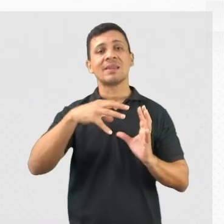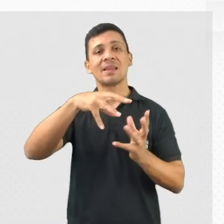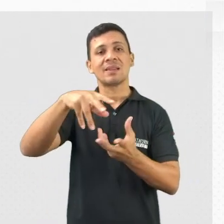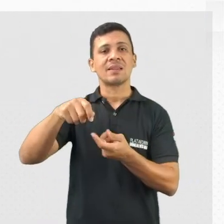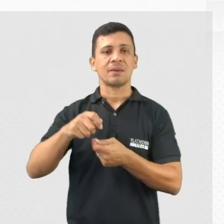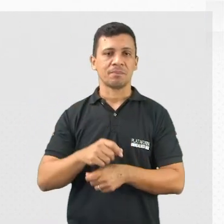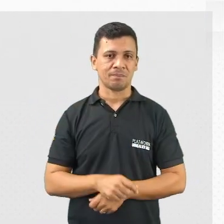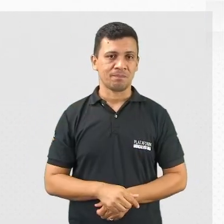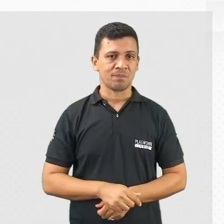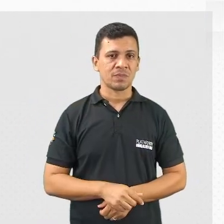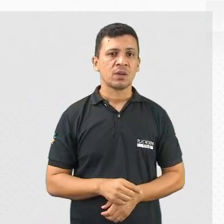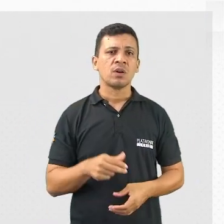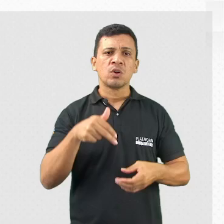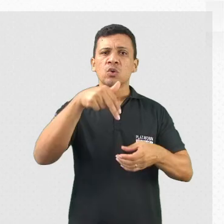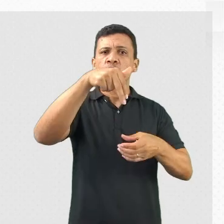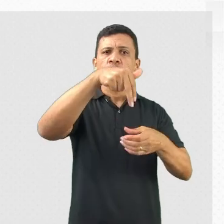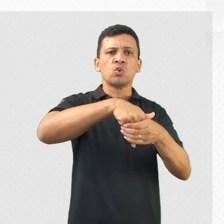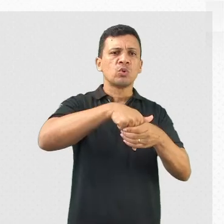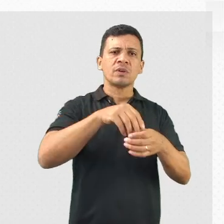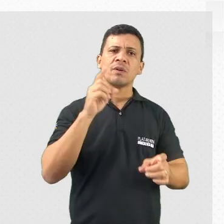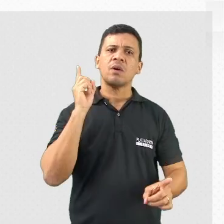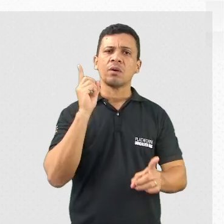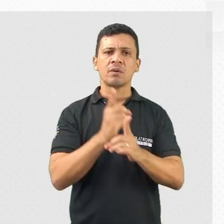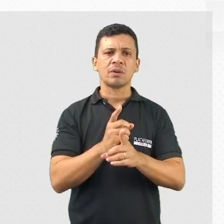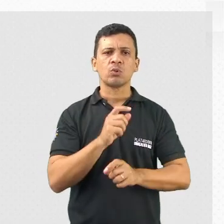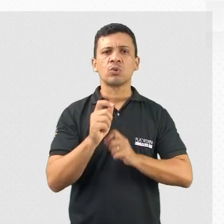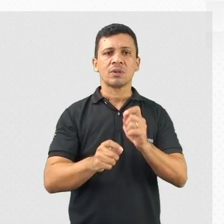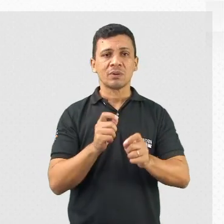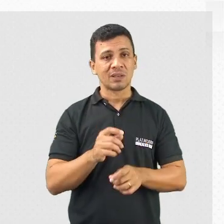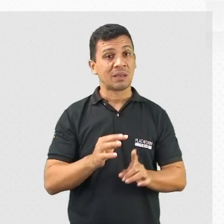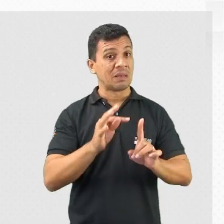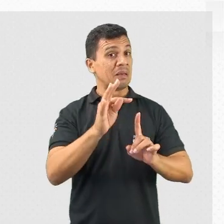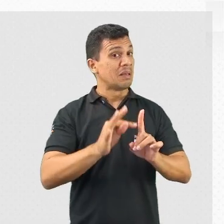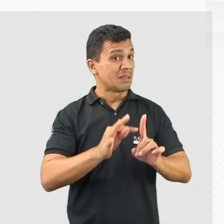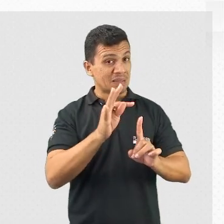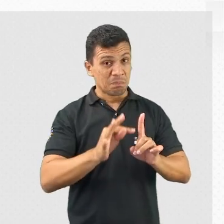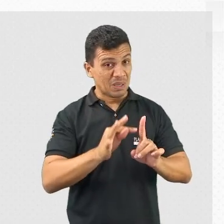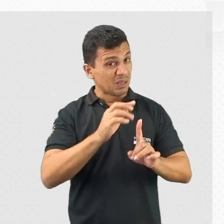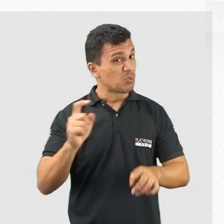o núcleo, gente, é aqui que nós vamos encontrar as maiores